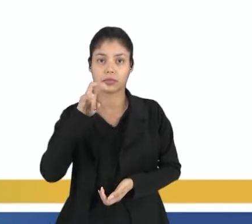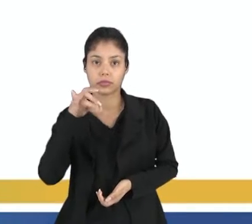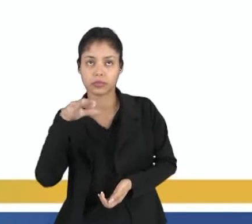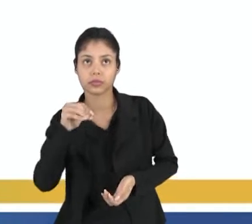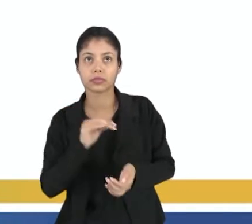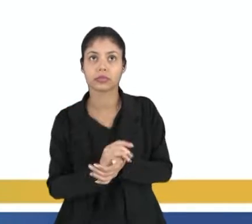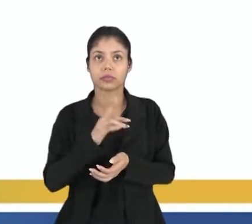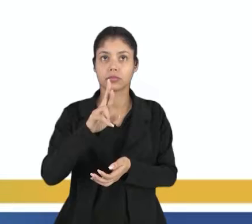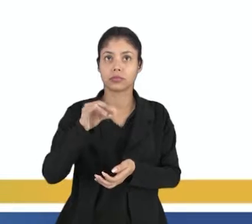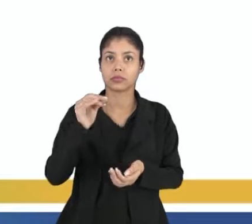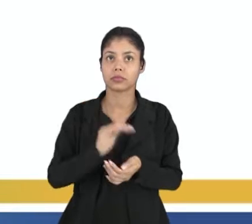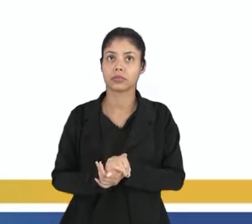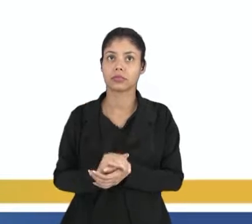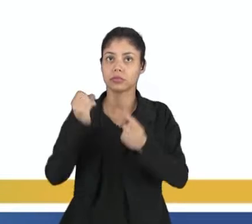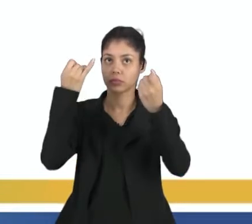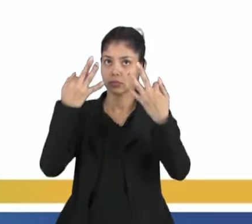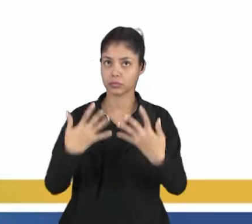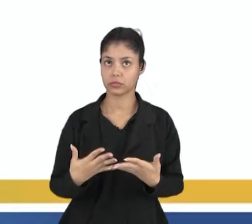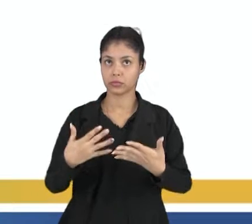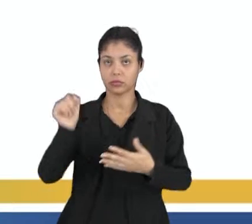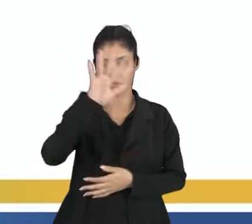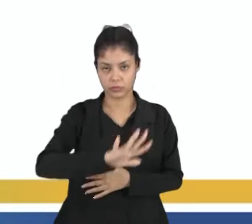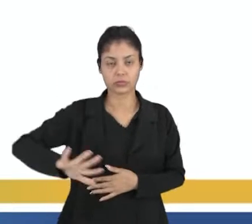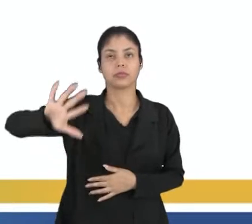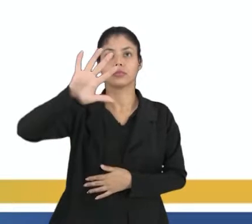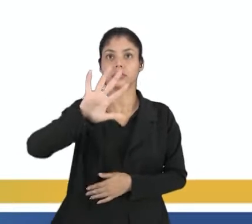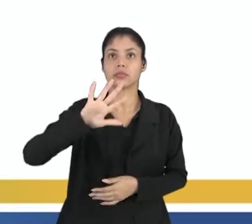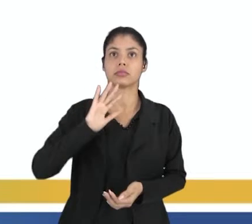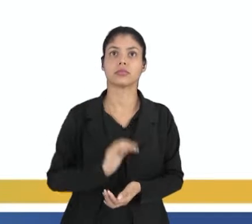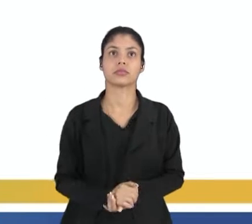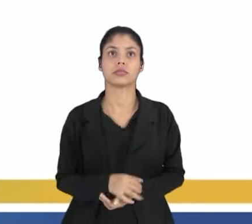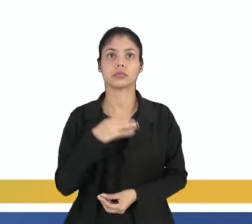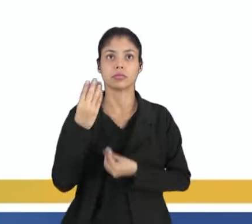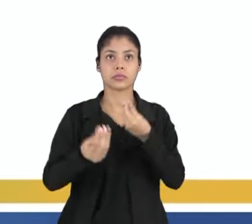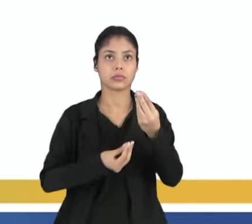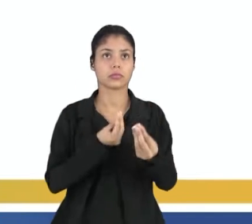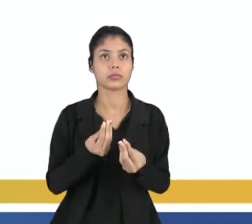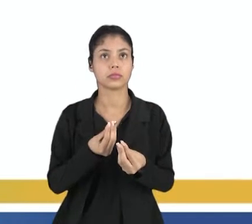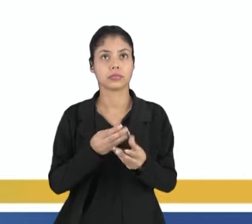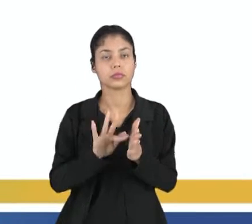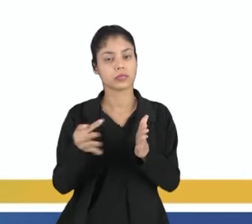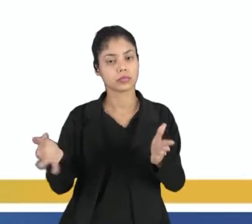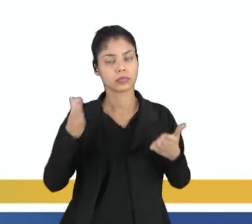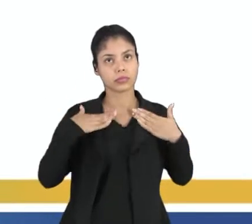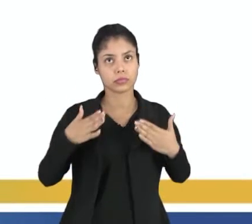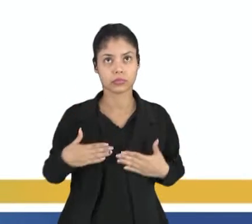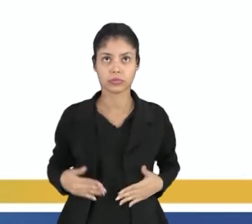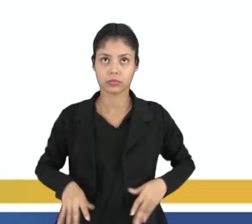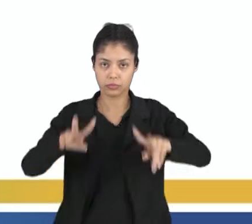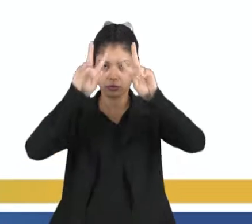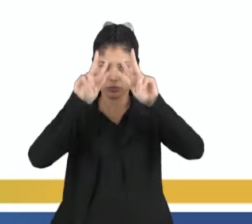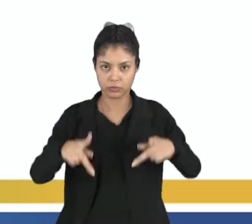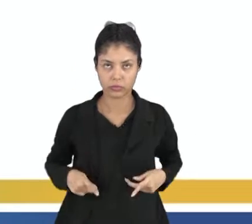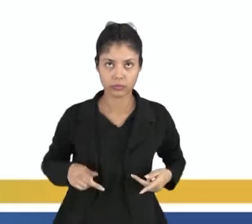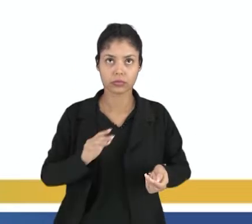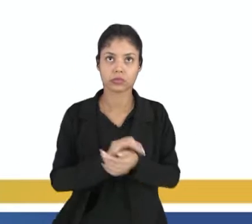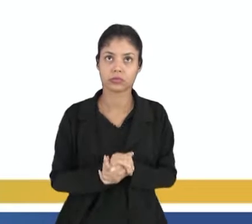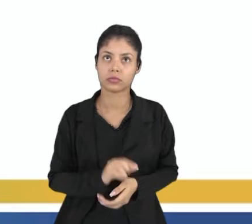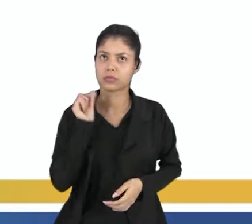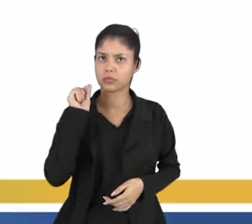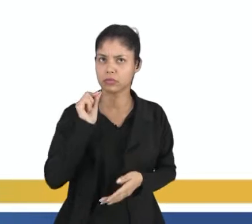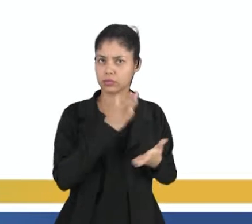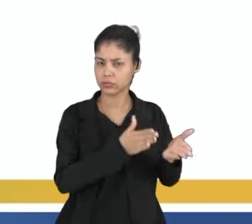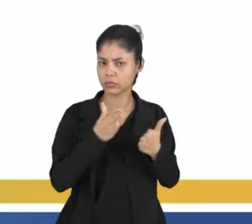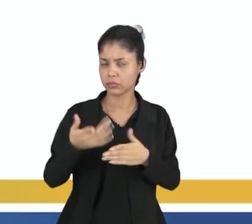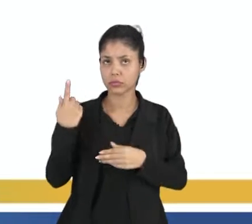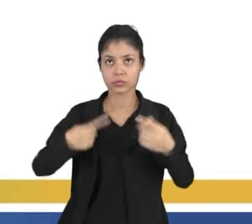Enciclopédicos, infográficos centrados em explicações mais universais, como o funcionamento do corpo humano, o